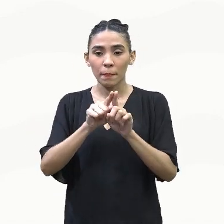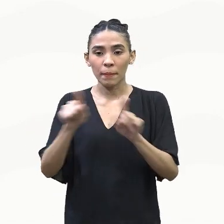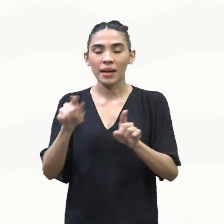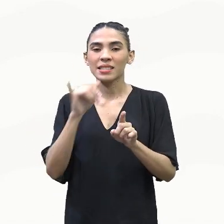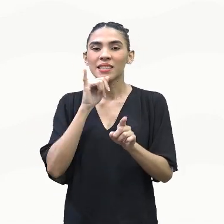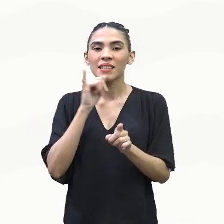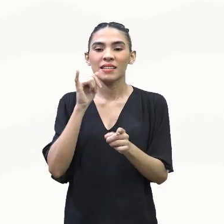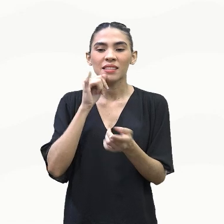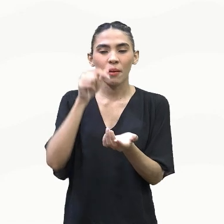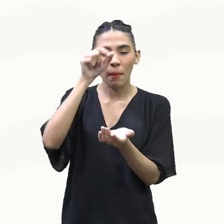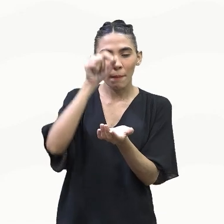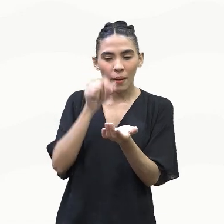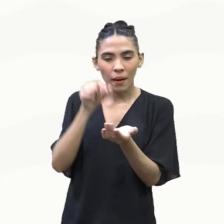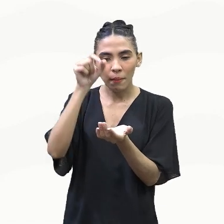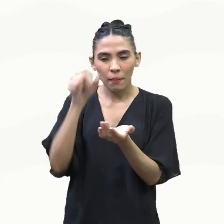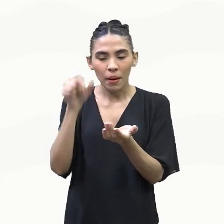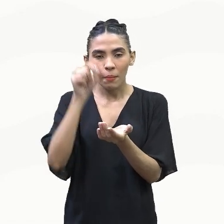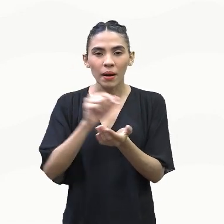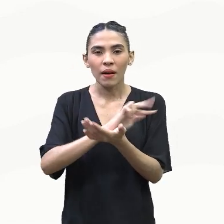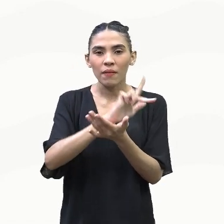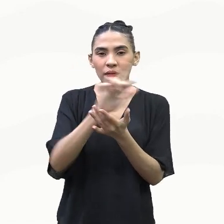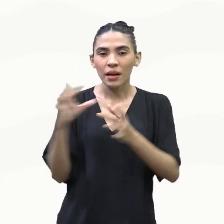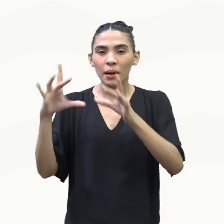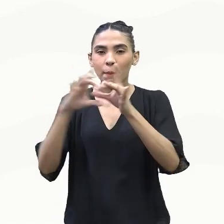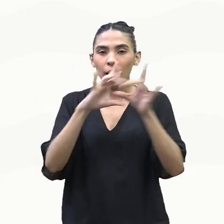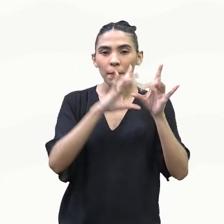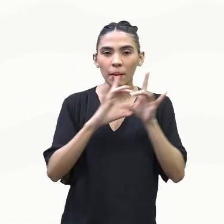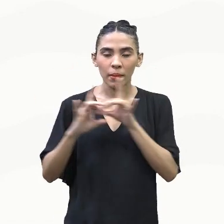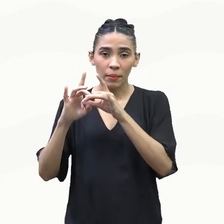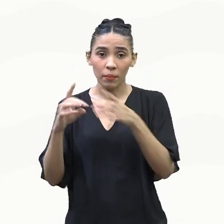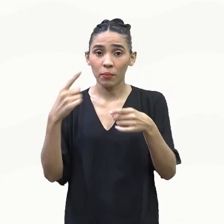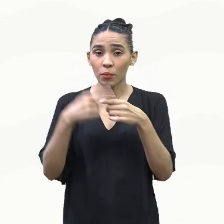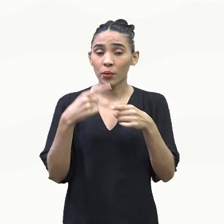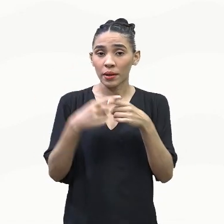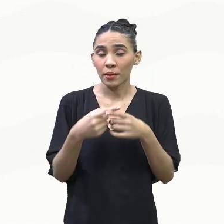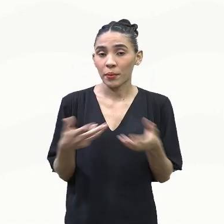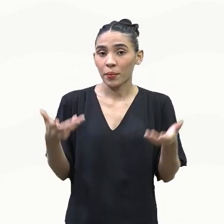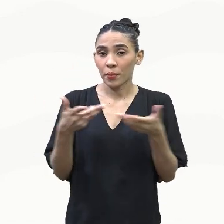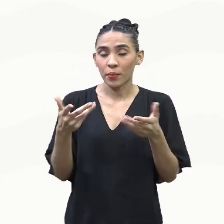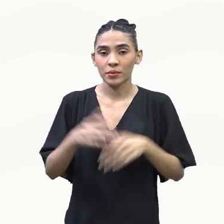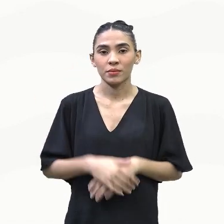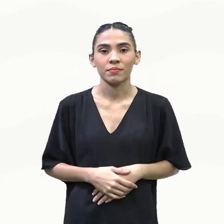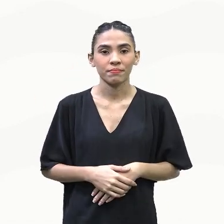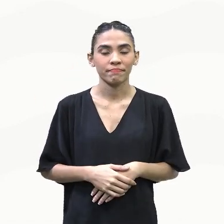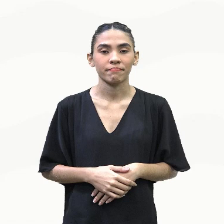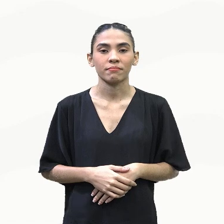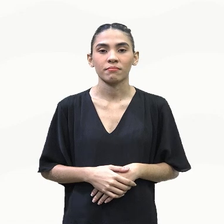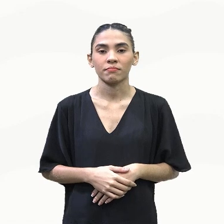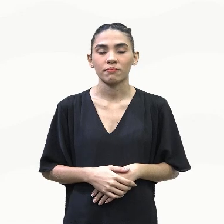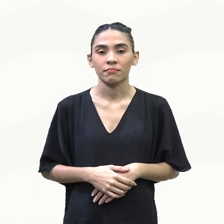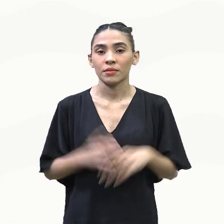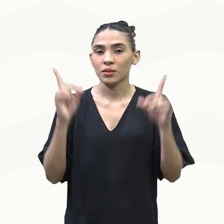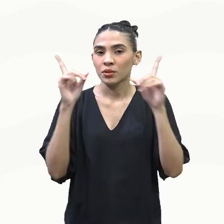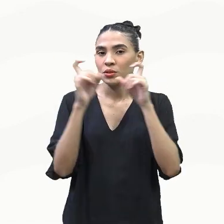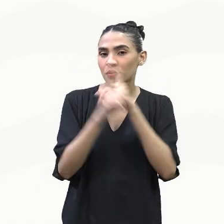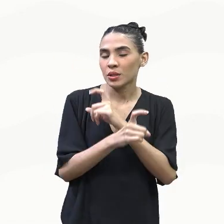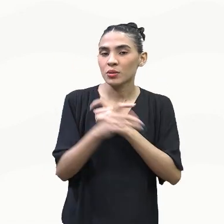envolto aí, olha, por várias conexões. Porque hoje, pessoal, é complicado